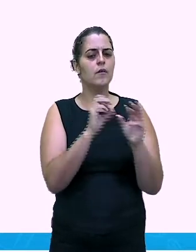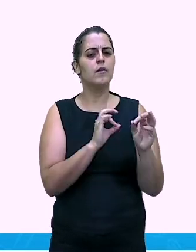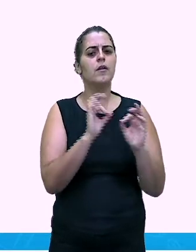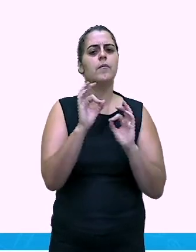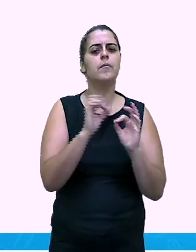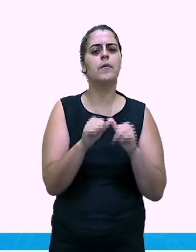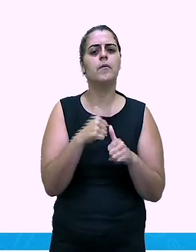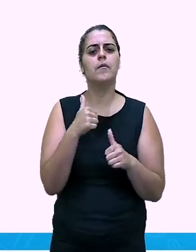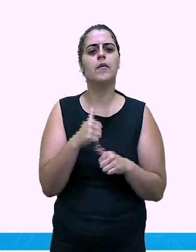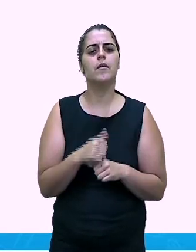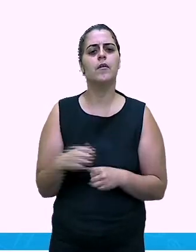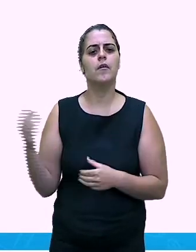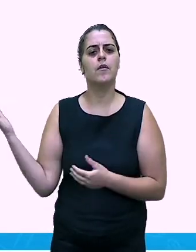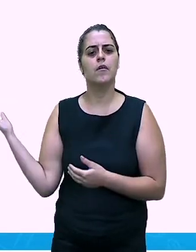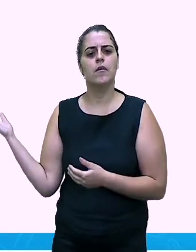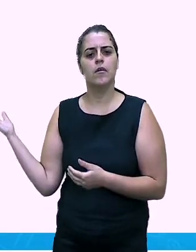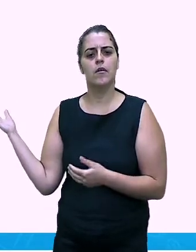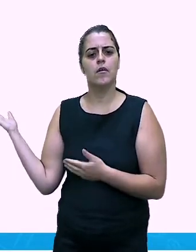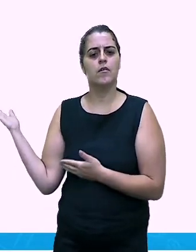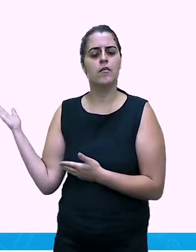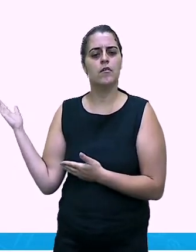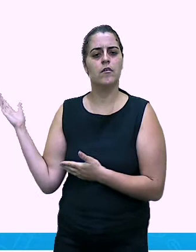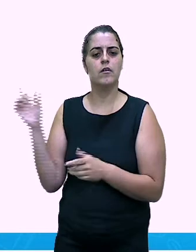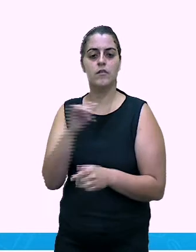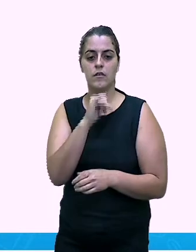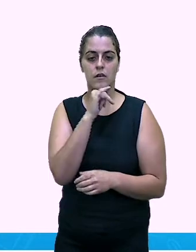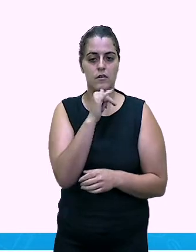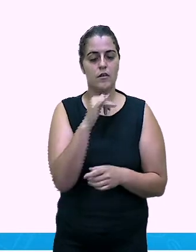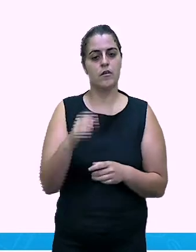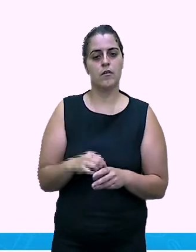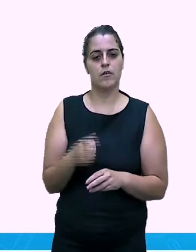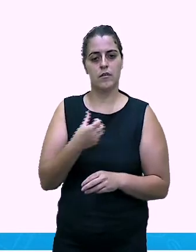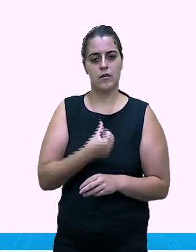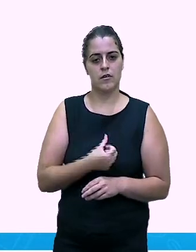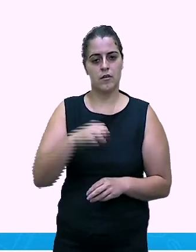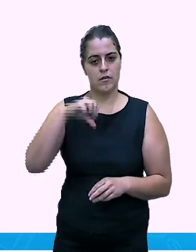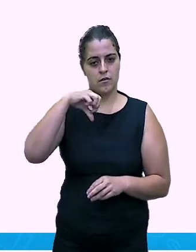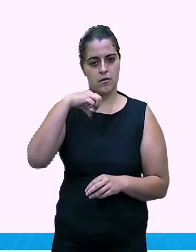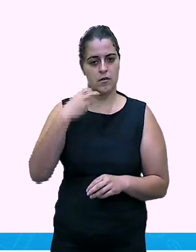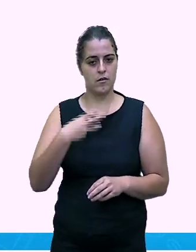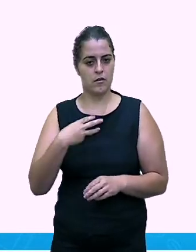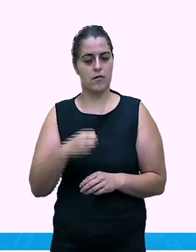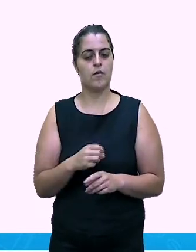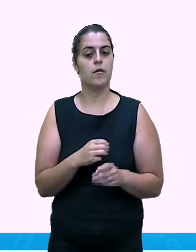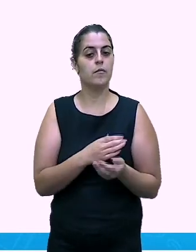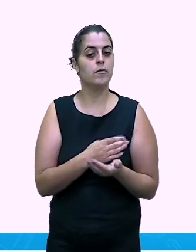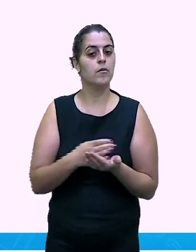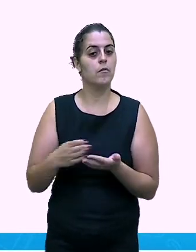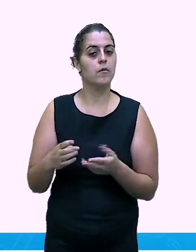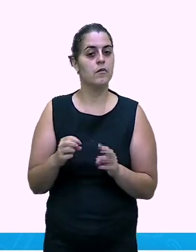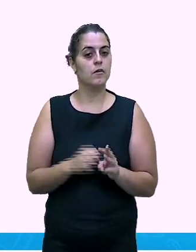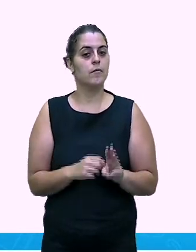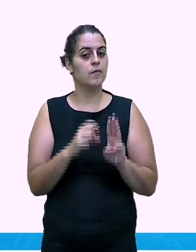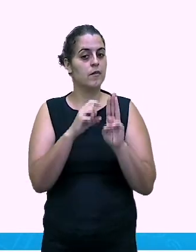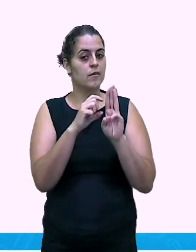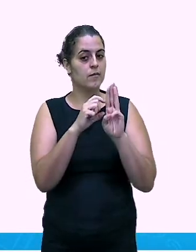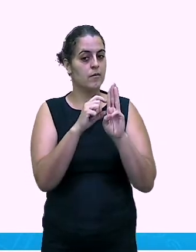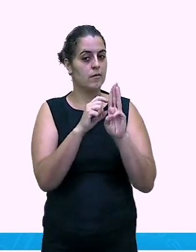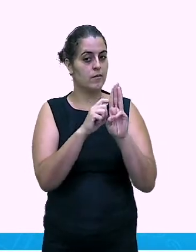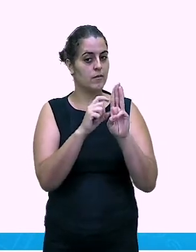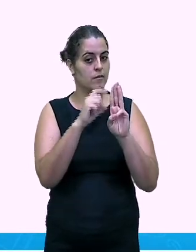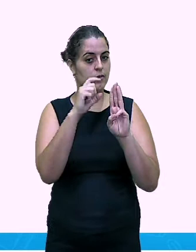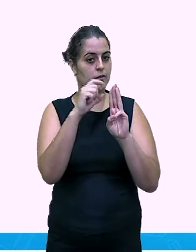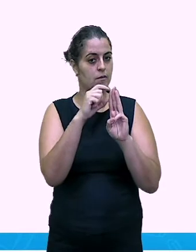ordem que a gente consegue analisar. No caso aqui do número 693, nós vamos começar a divisão por